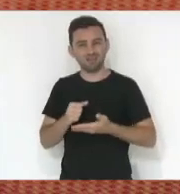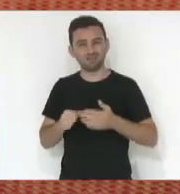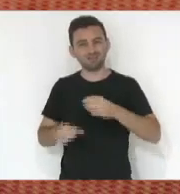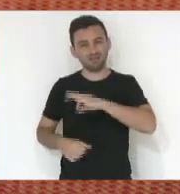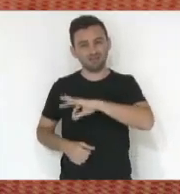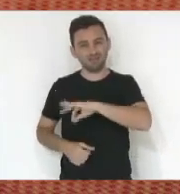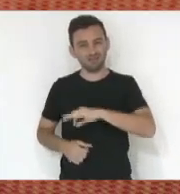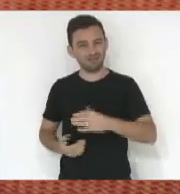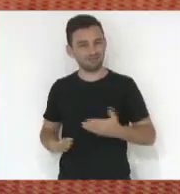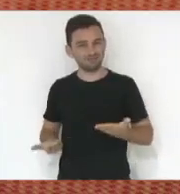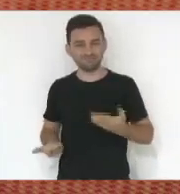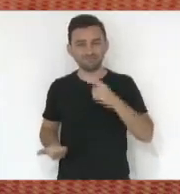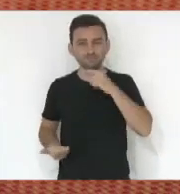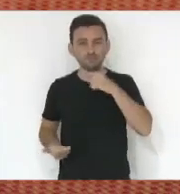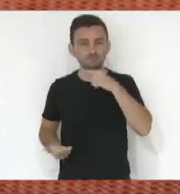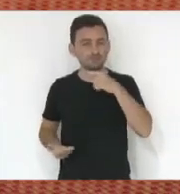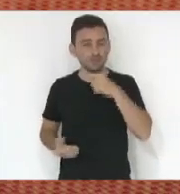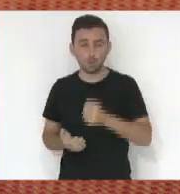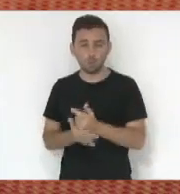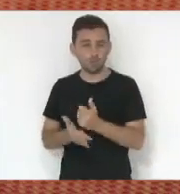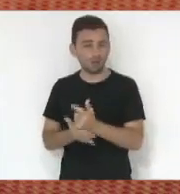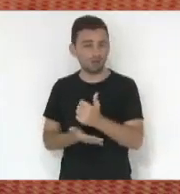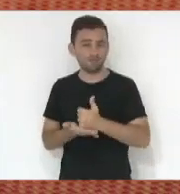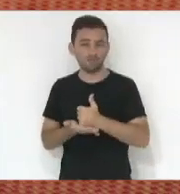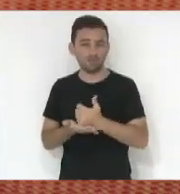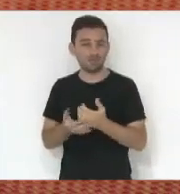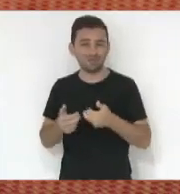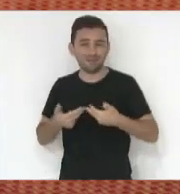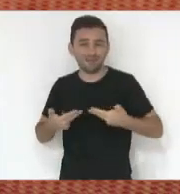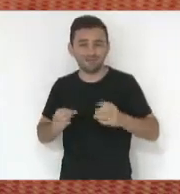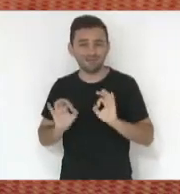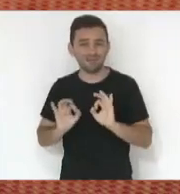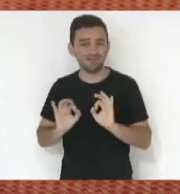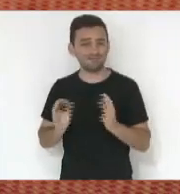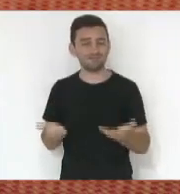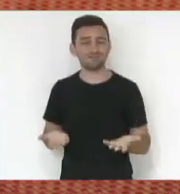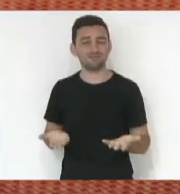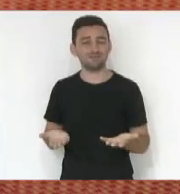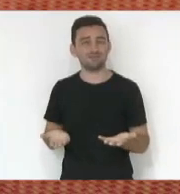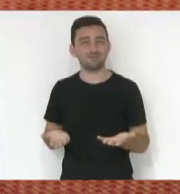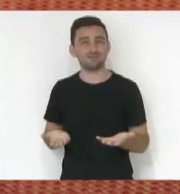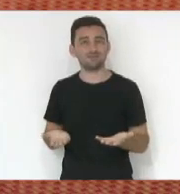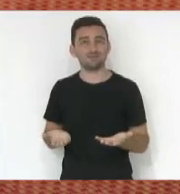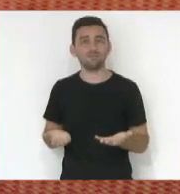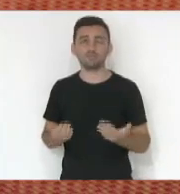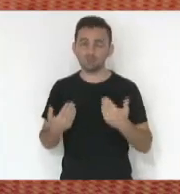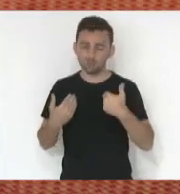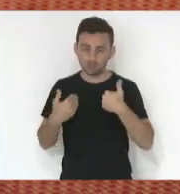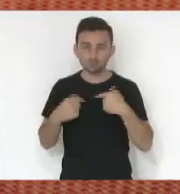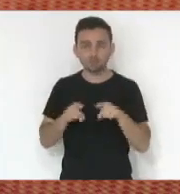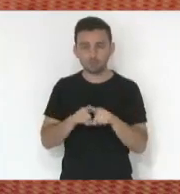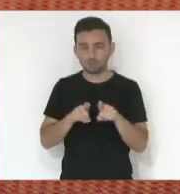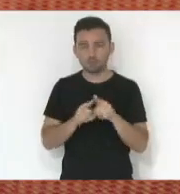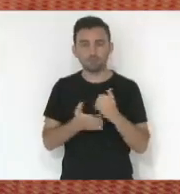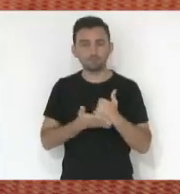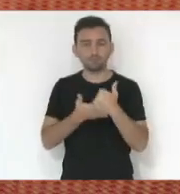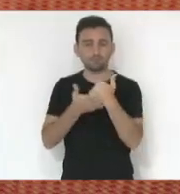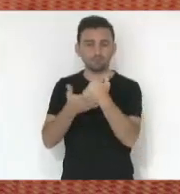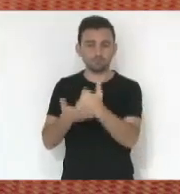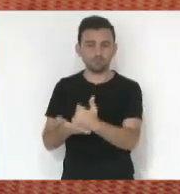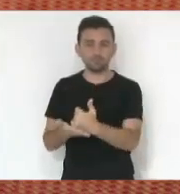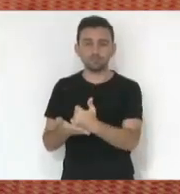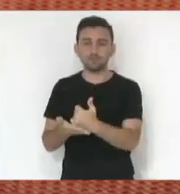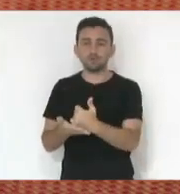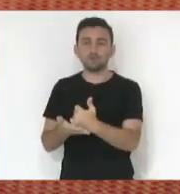aposentadoria não chega nem para a farmácia, que terá para o seu sustento da sua família. Então também eu me coloco aqui como